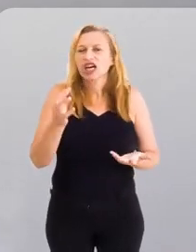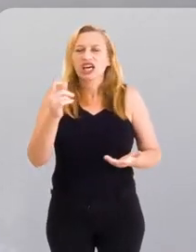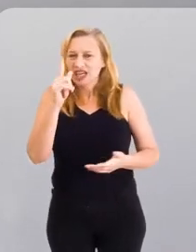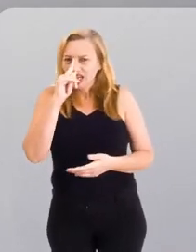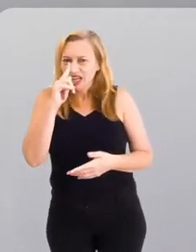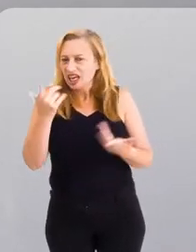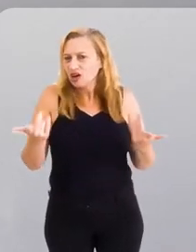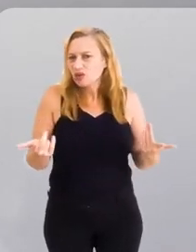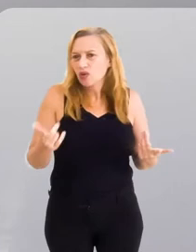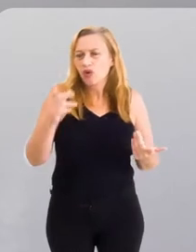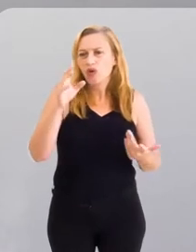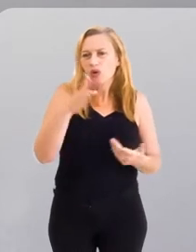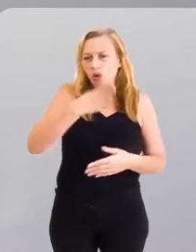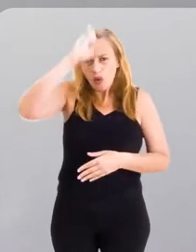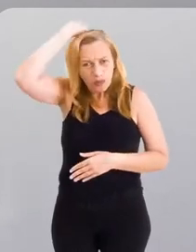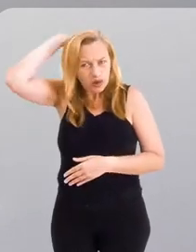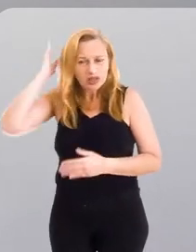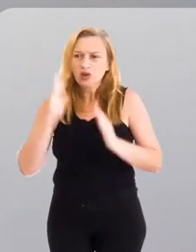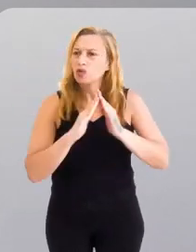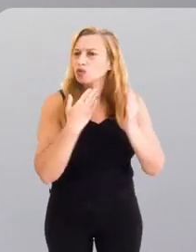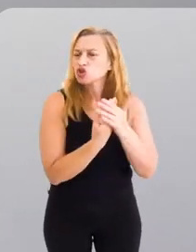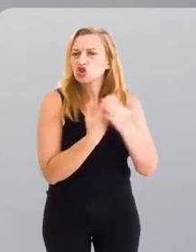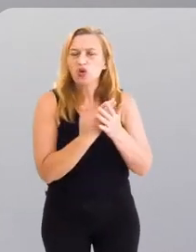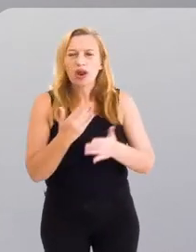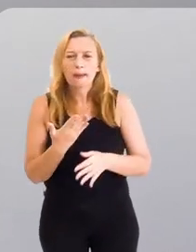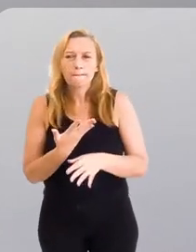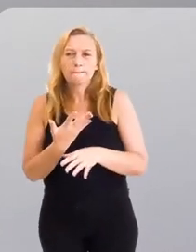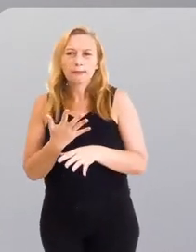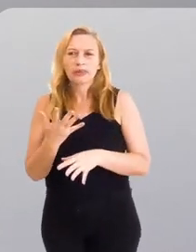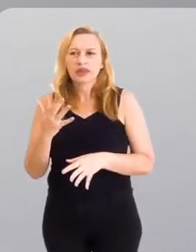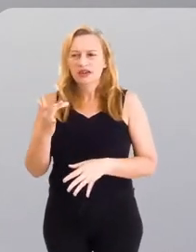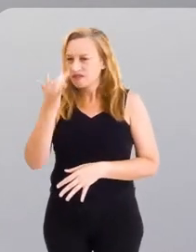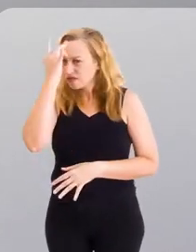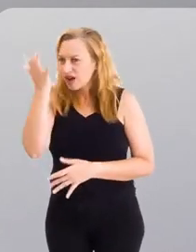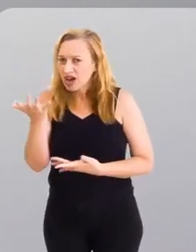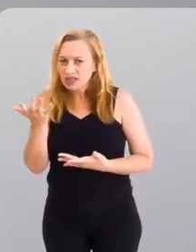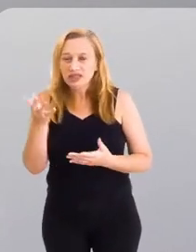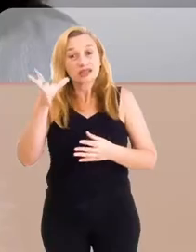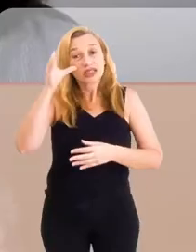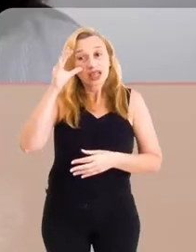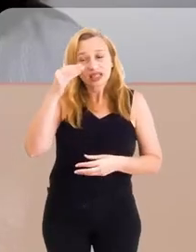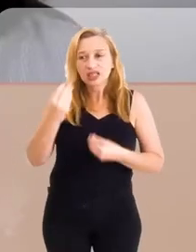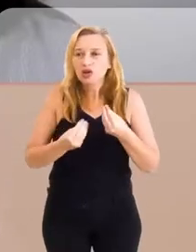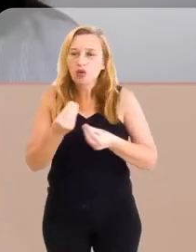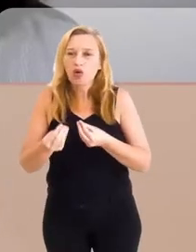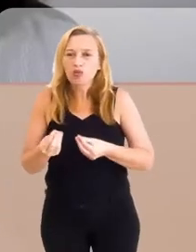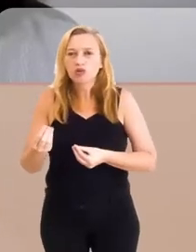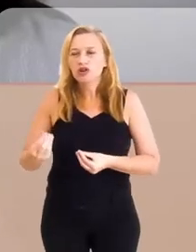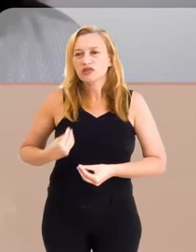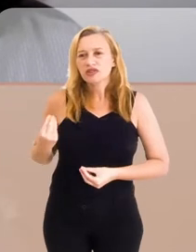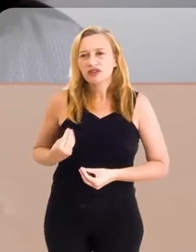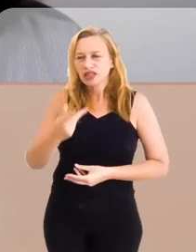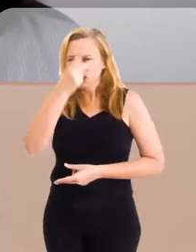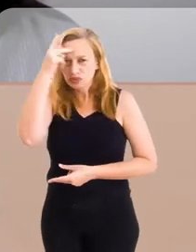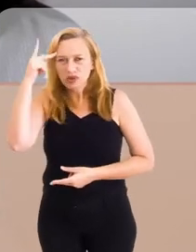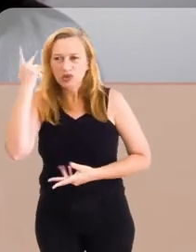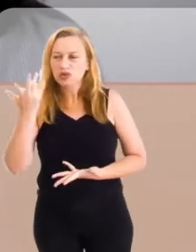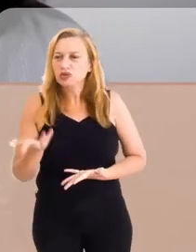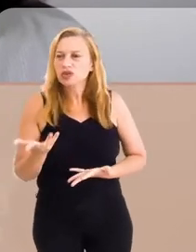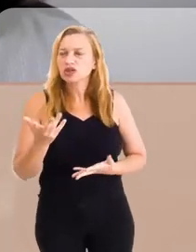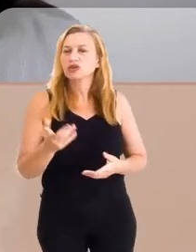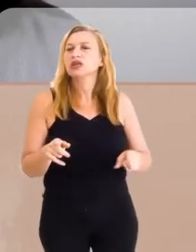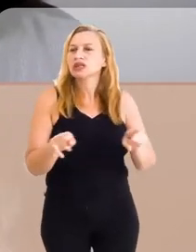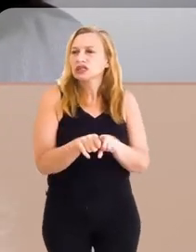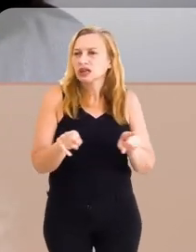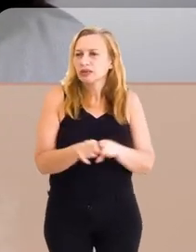exemplo, o estoicismo grego, depois romano, que se tornou uma escola bastante prática, que se interessava sobre a forma de viver das pessoas.